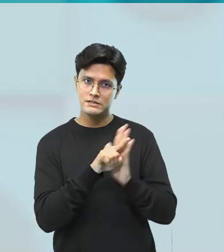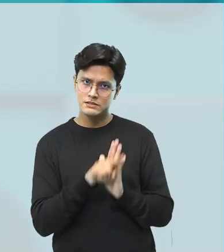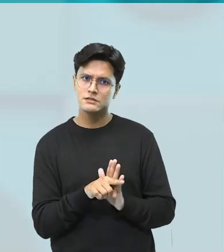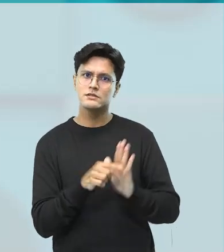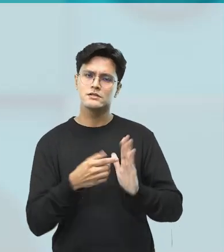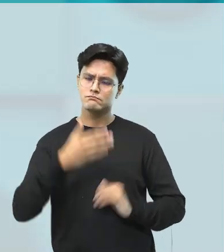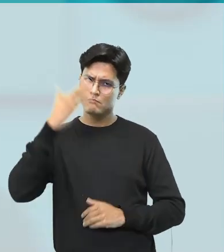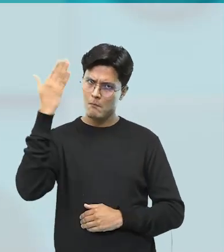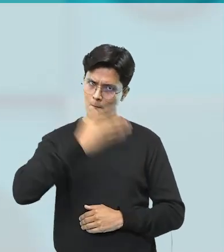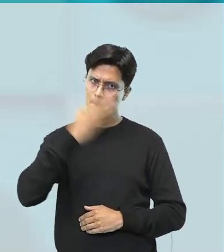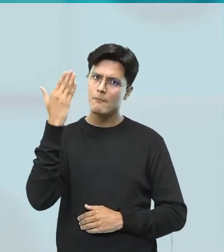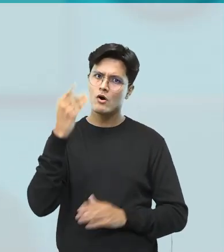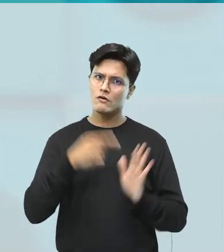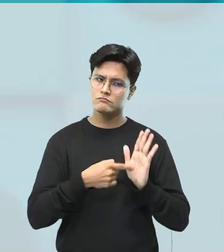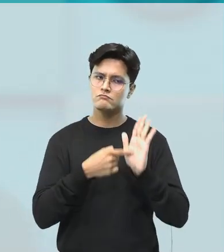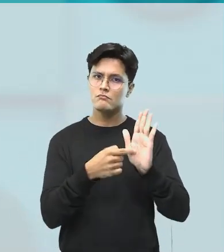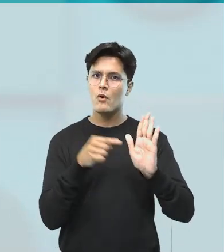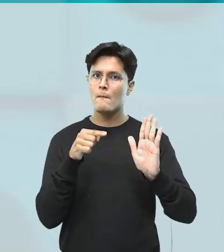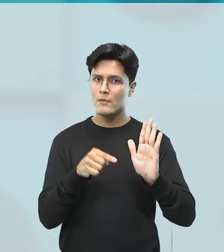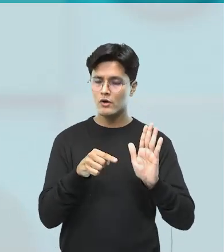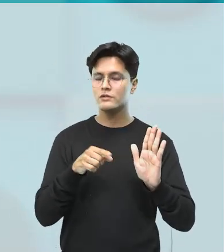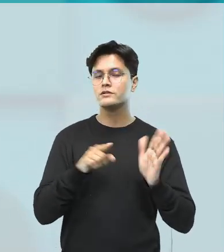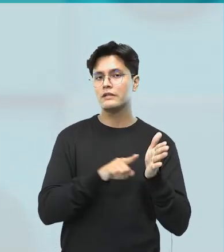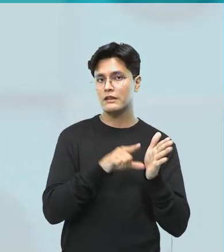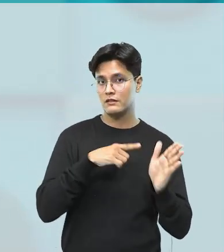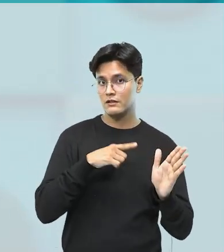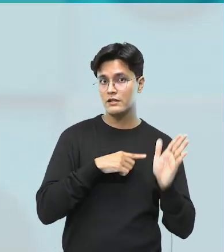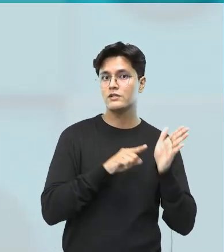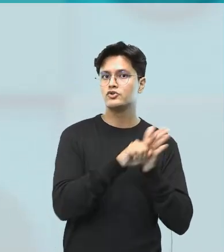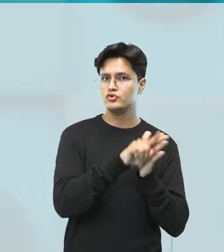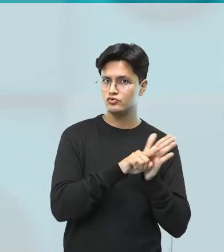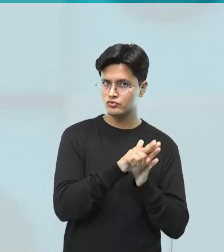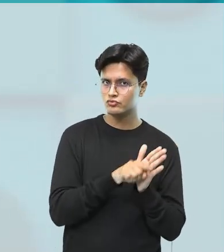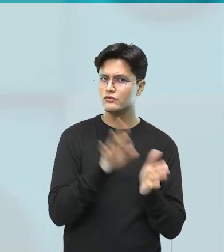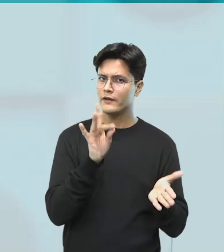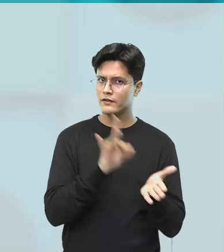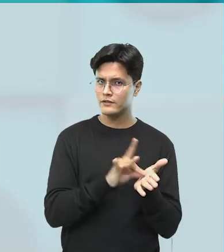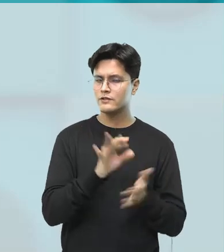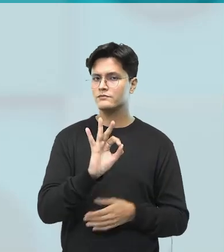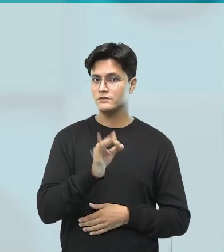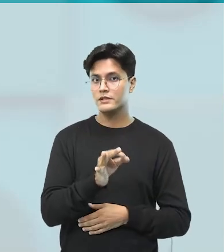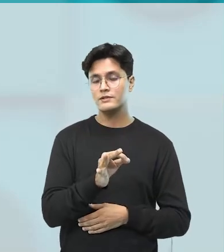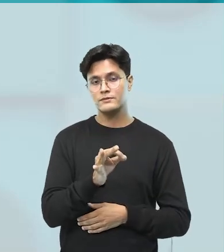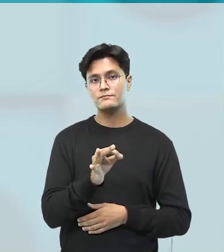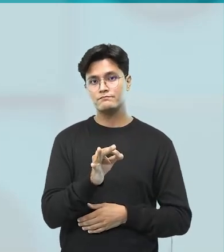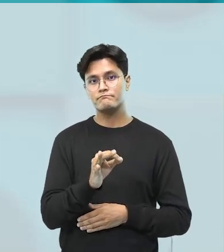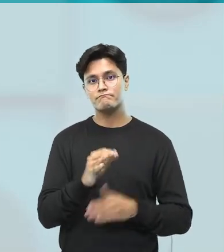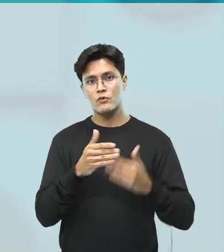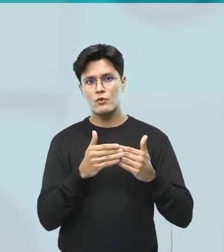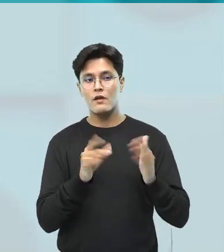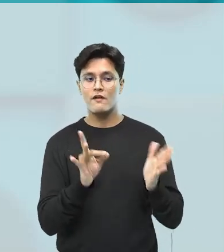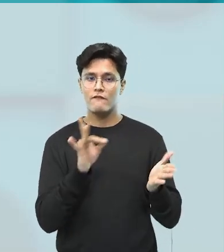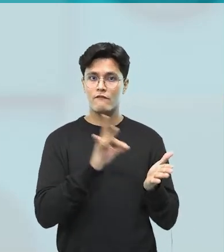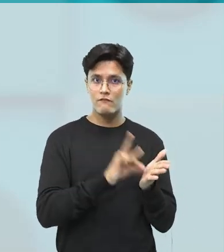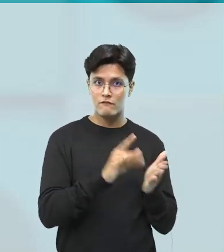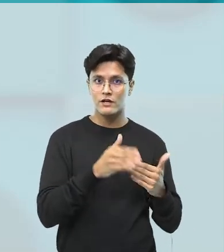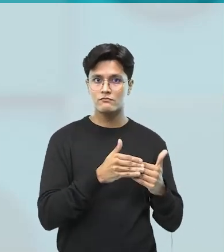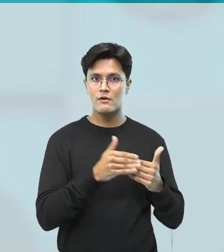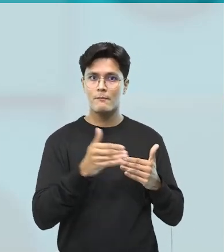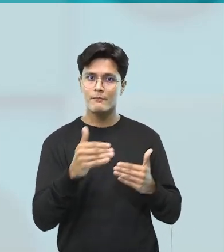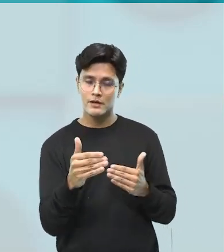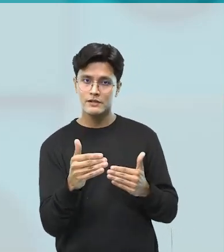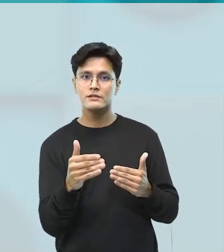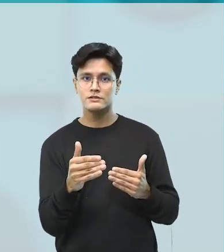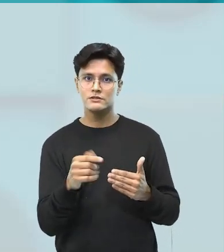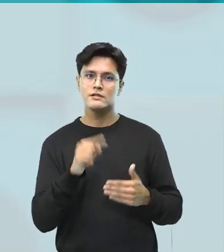né, é comprovado, esse estudo ele é comprovado. Então nós temos esse fato, certo? E a partir desse fato, que é algo real, que é